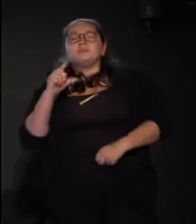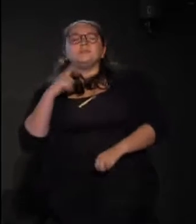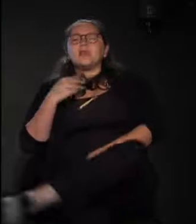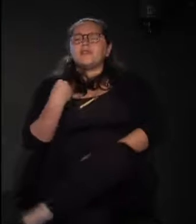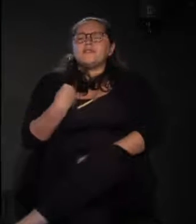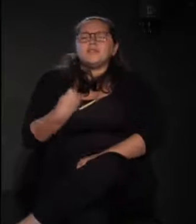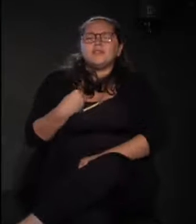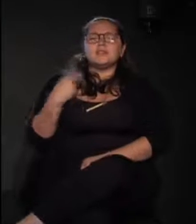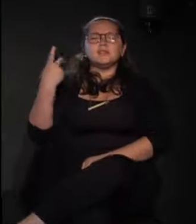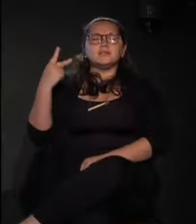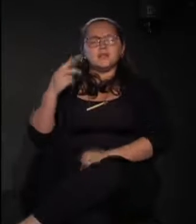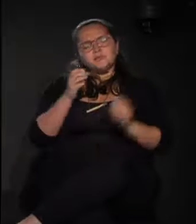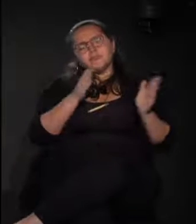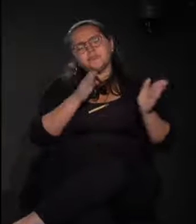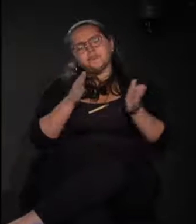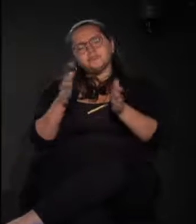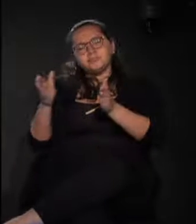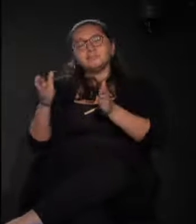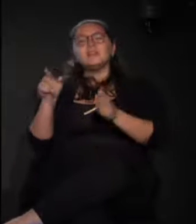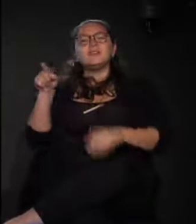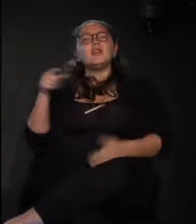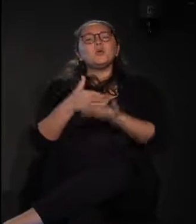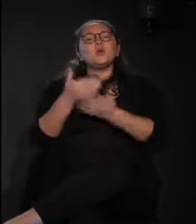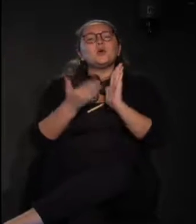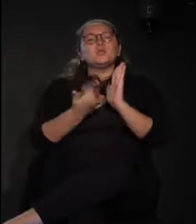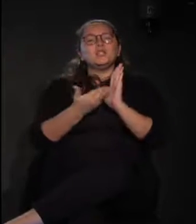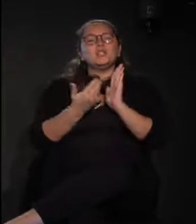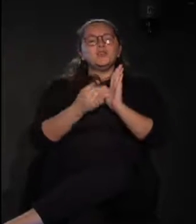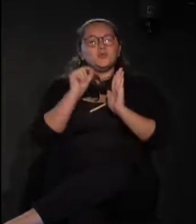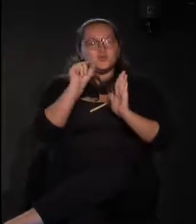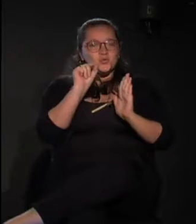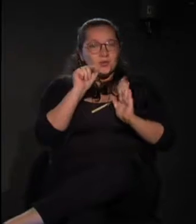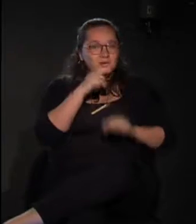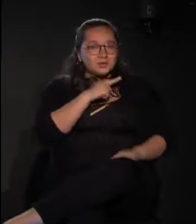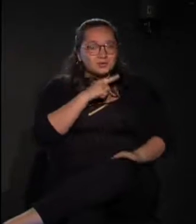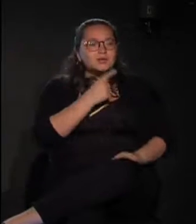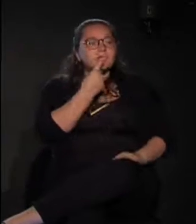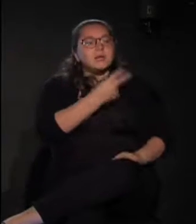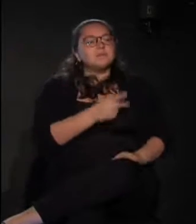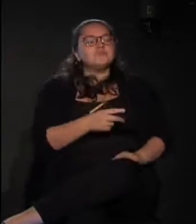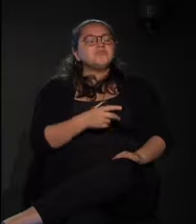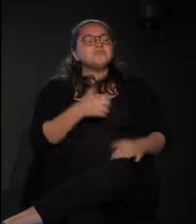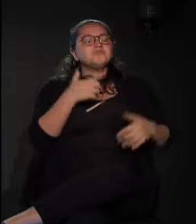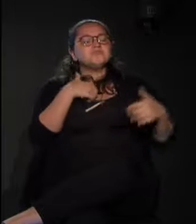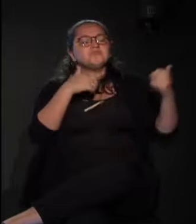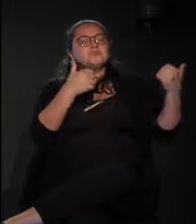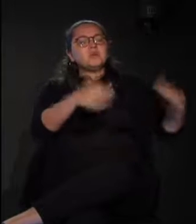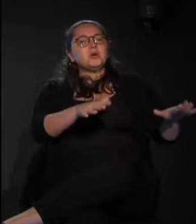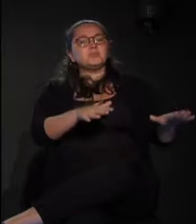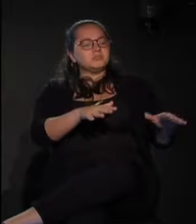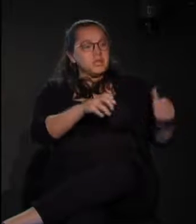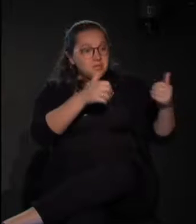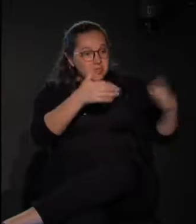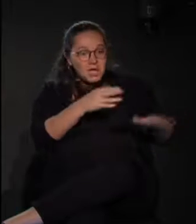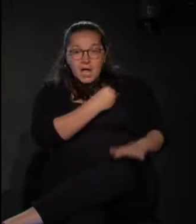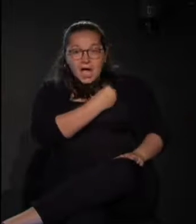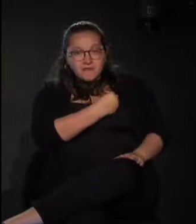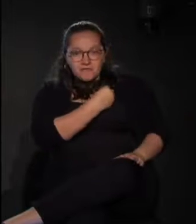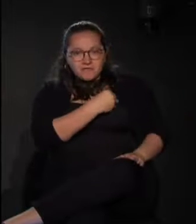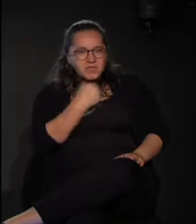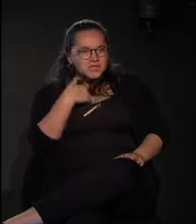de acordo eu eu começa o livro criando se negará a a vida afetiva vida